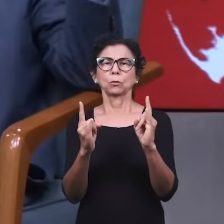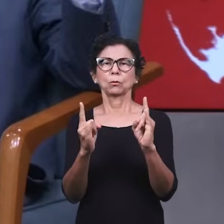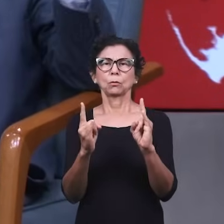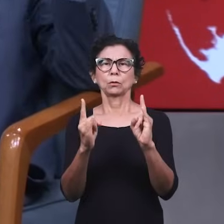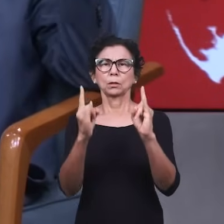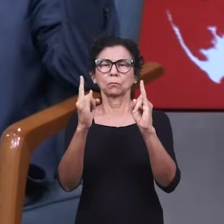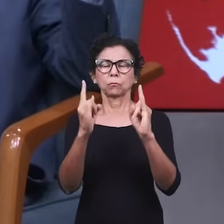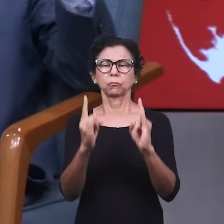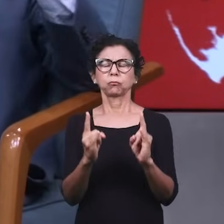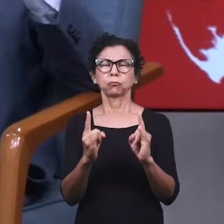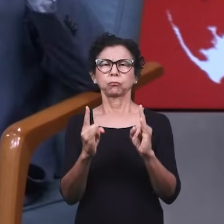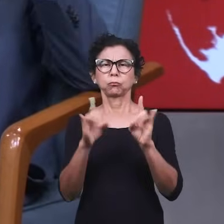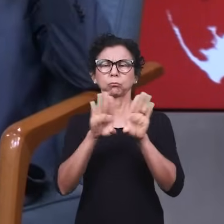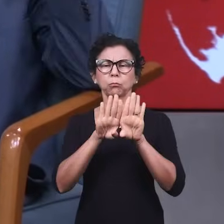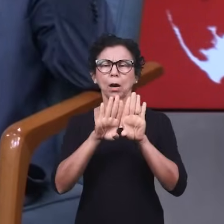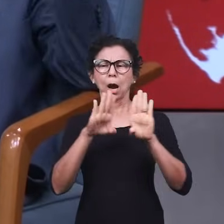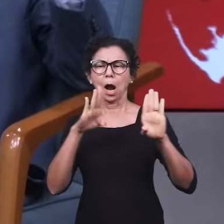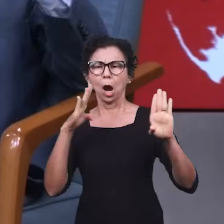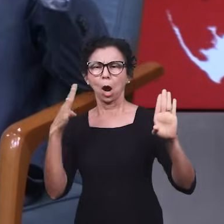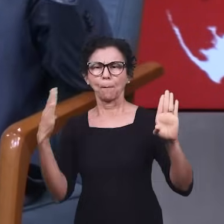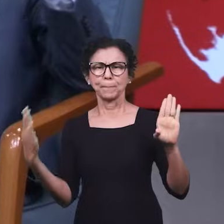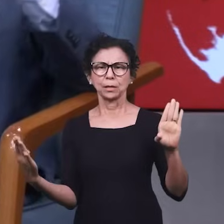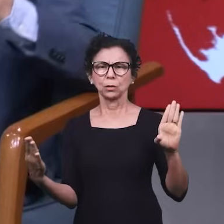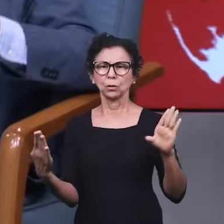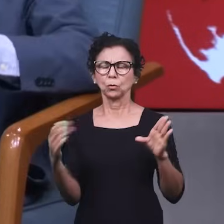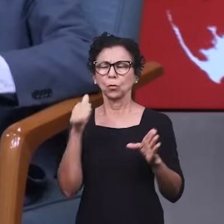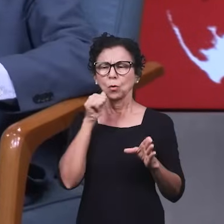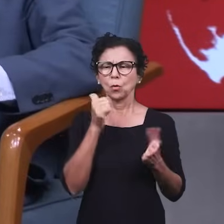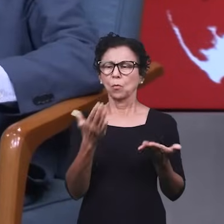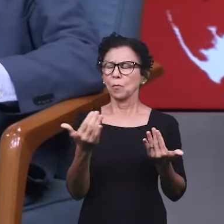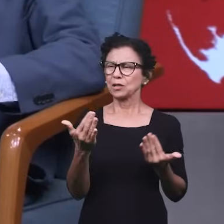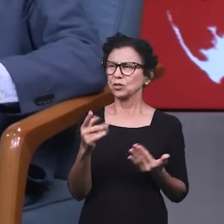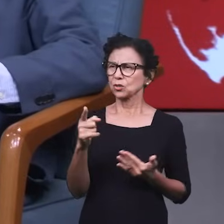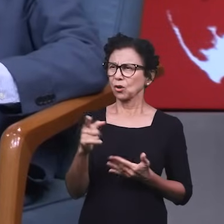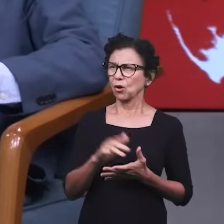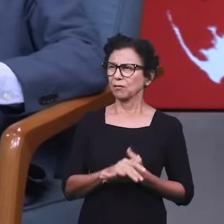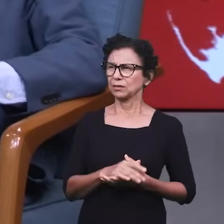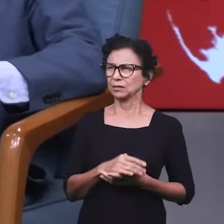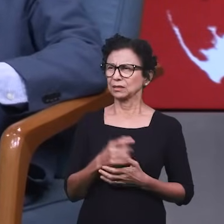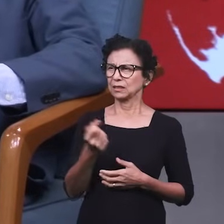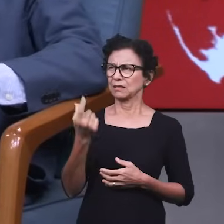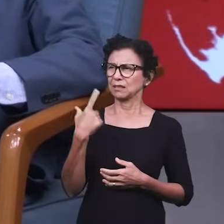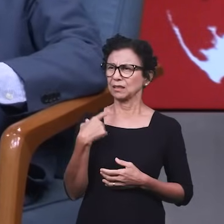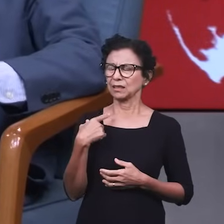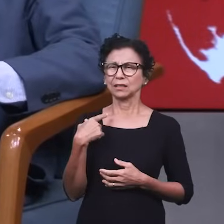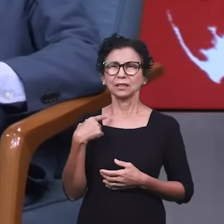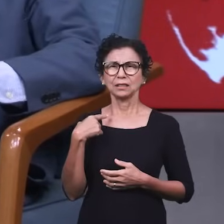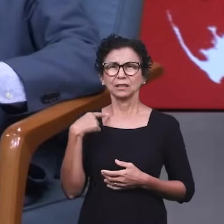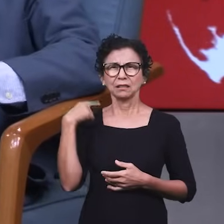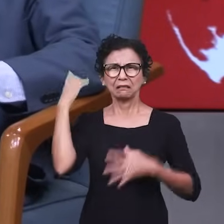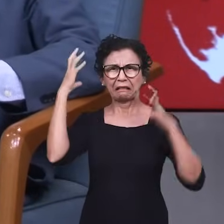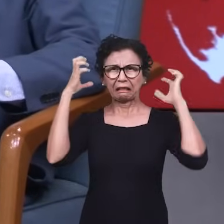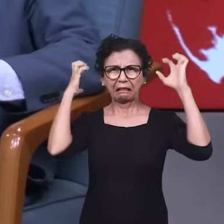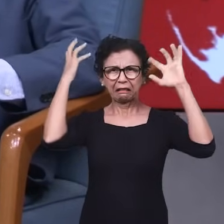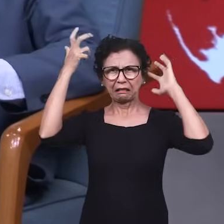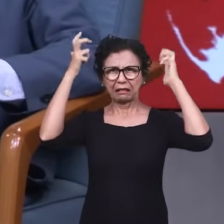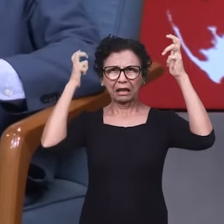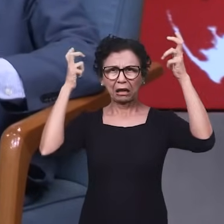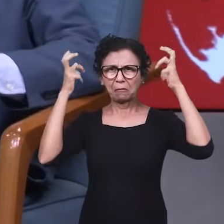toda descabelada, toda com o rosto todo molhado, e ela diz assim: vocês acabaram de